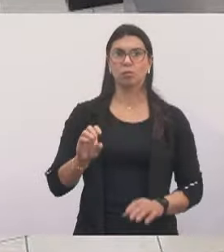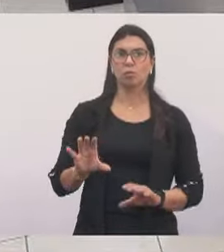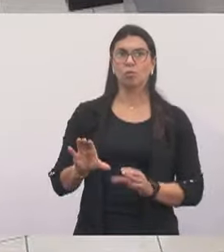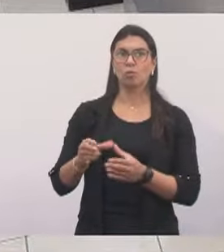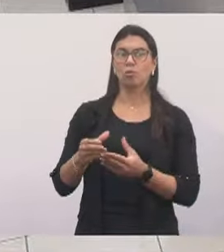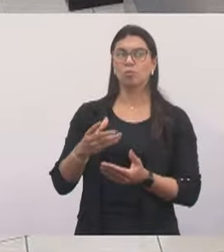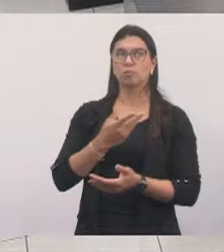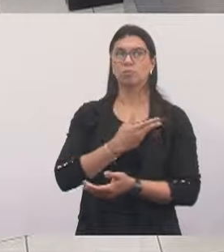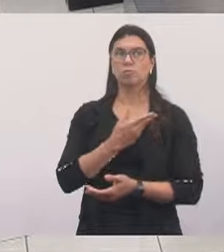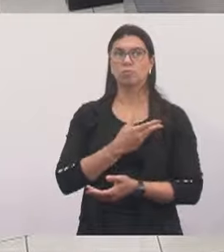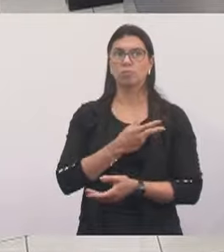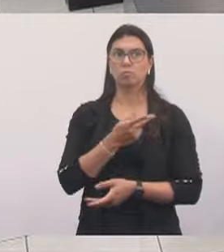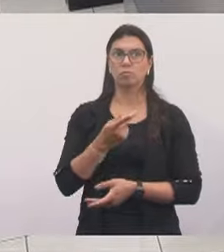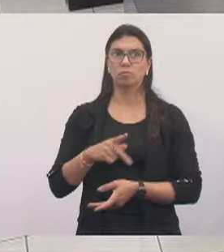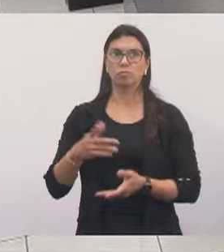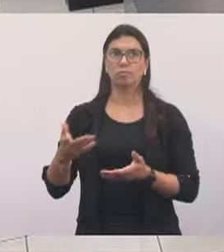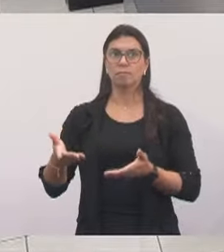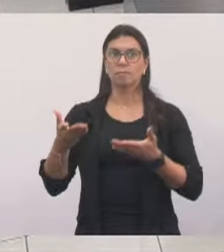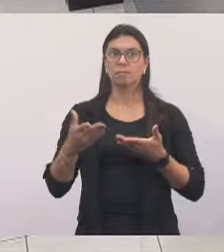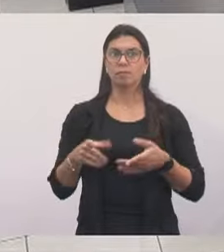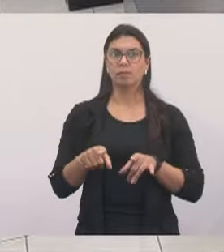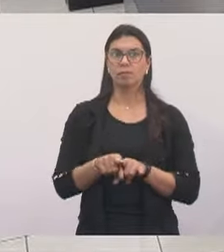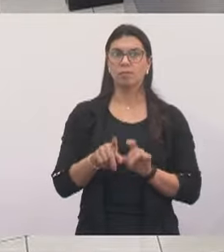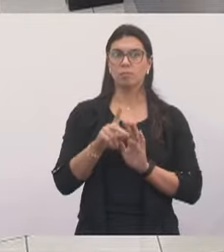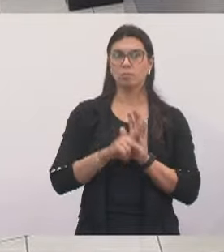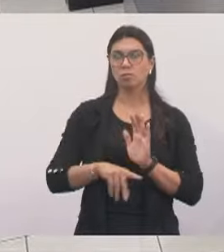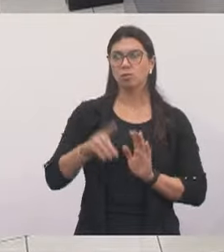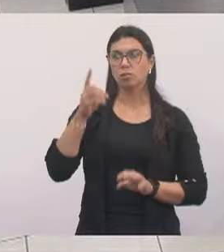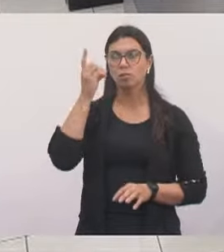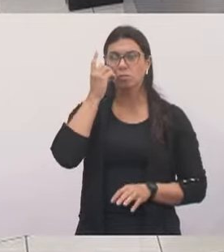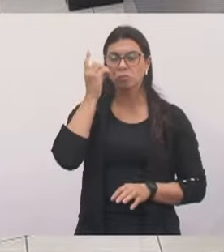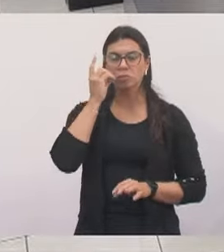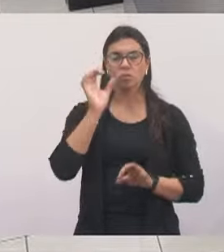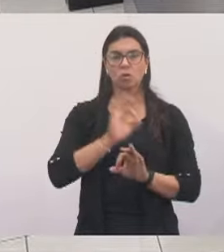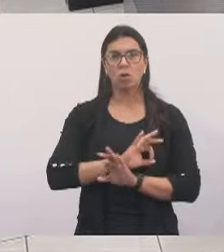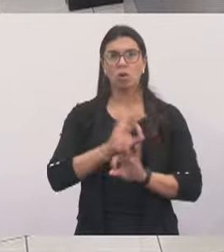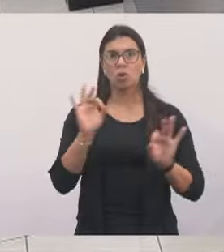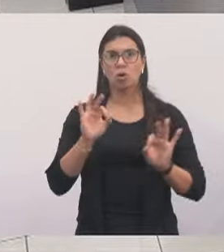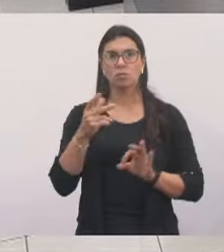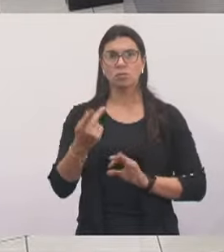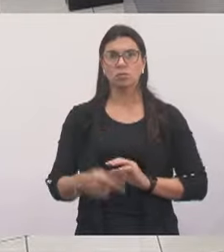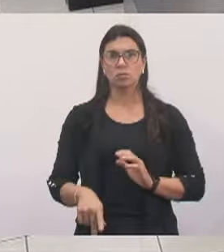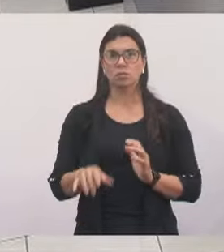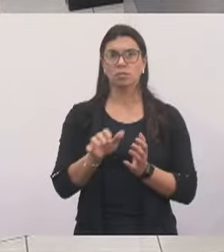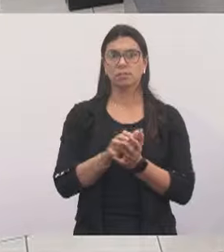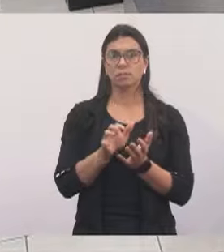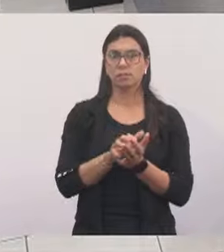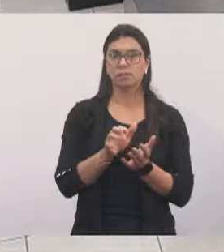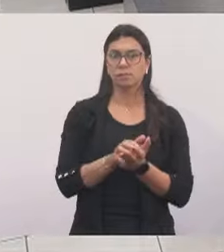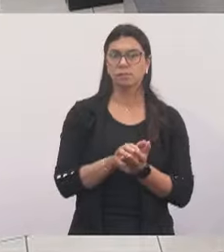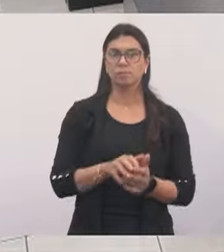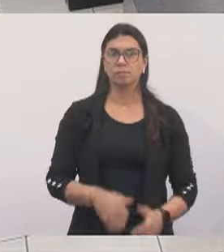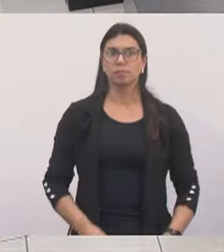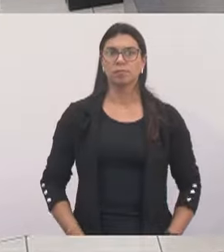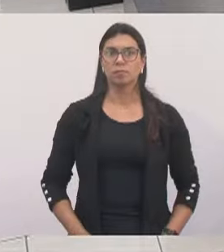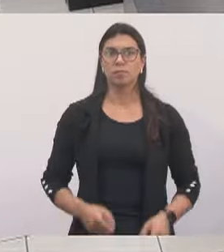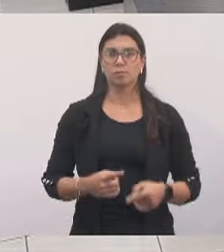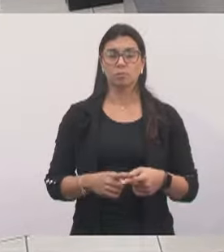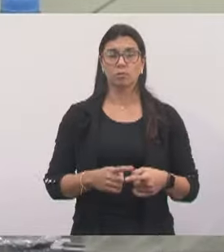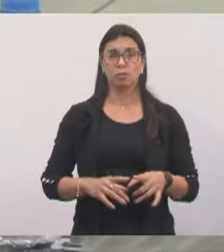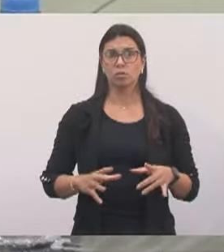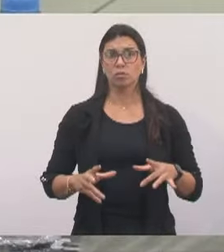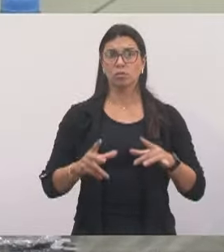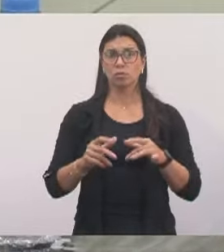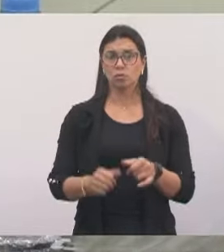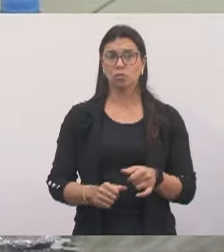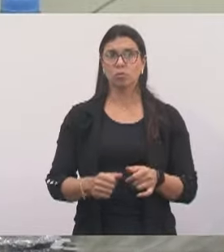e também o projeto do Dude, que foi ótimo, né, para a cidade de Jacareí, falar em futebol, porque todo mundo gosta